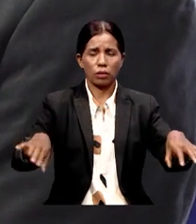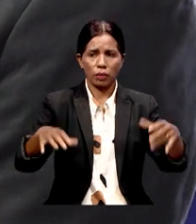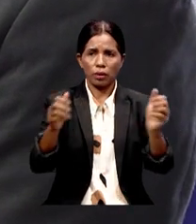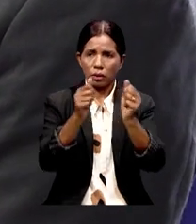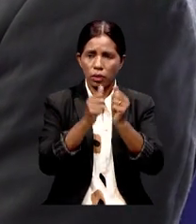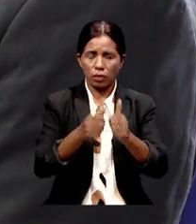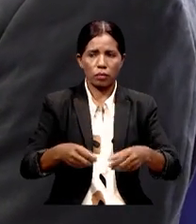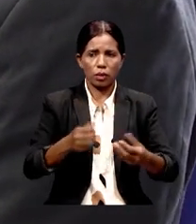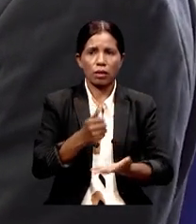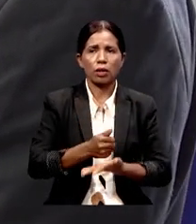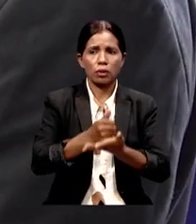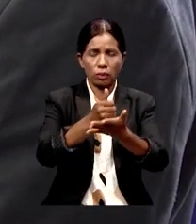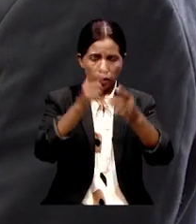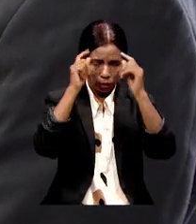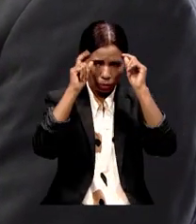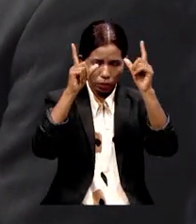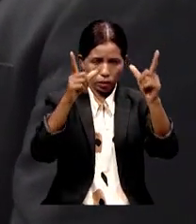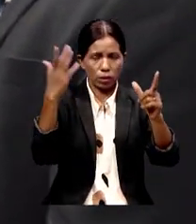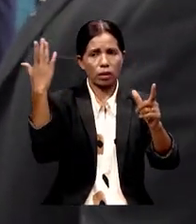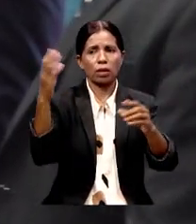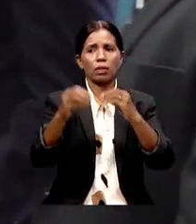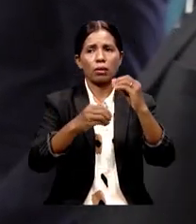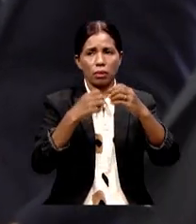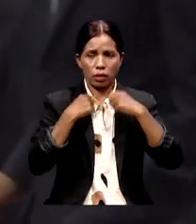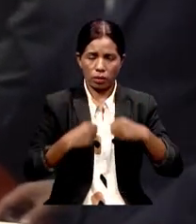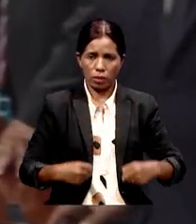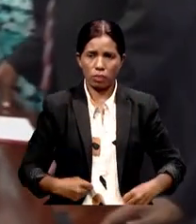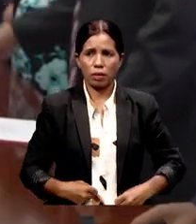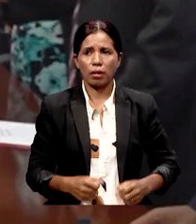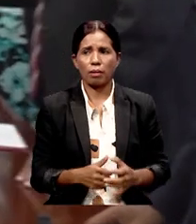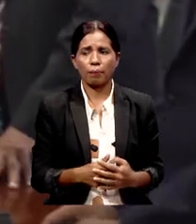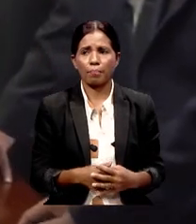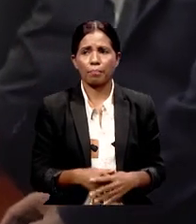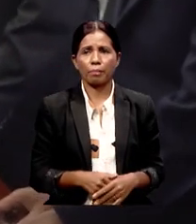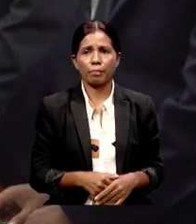que foi apoio Timor Leste e a área saúde. China,